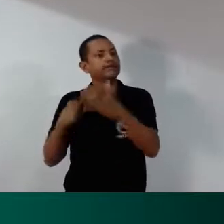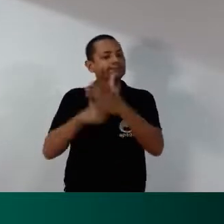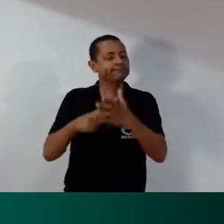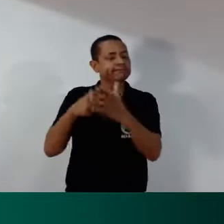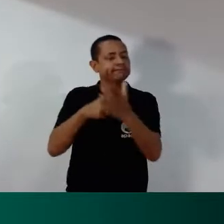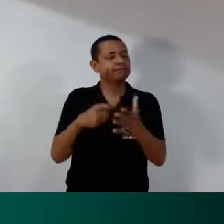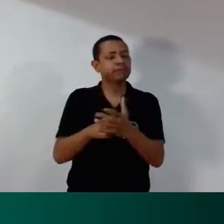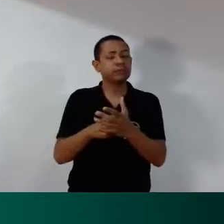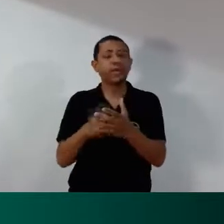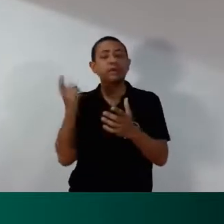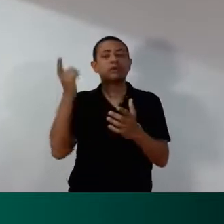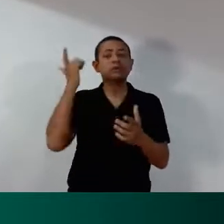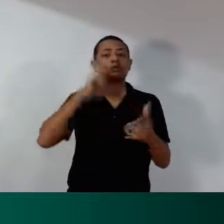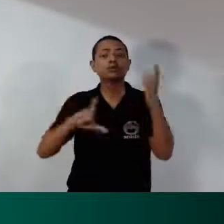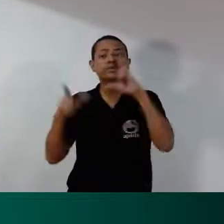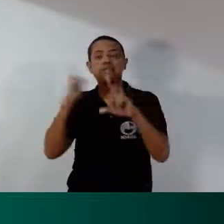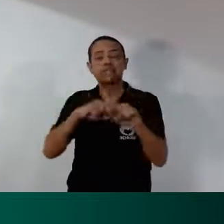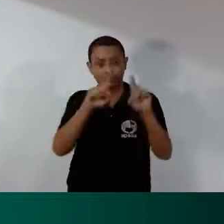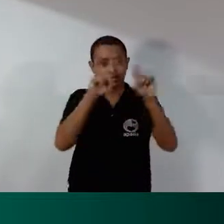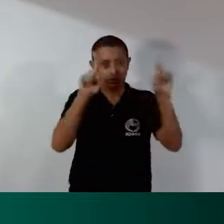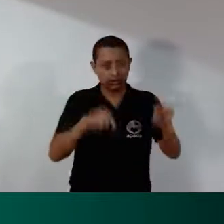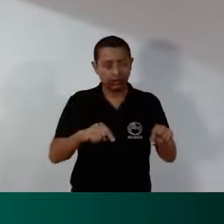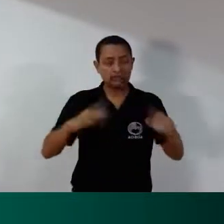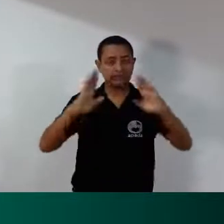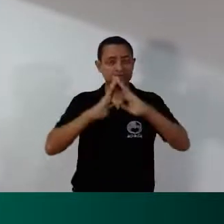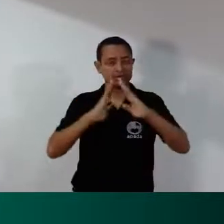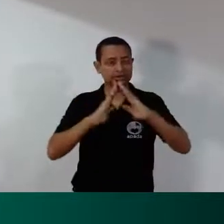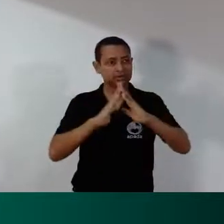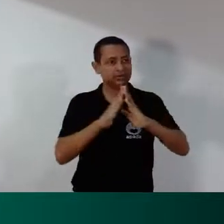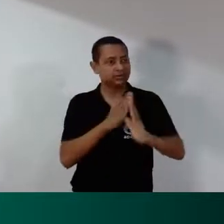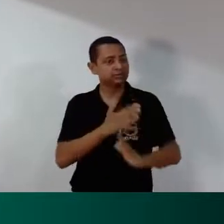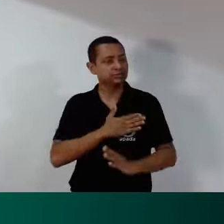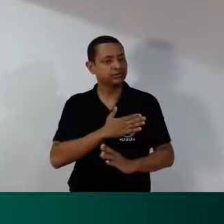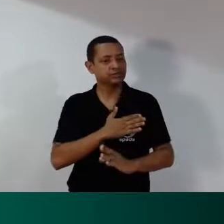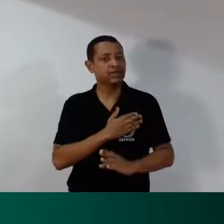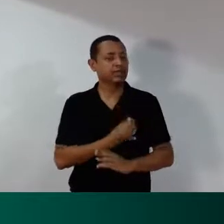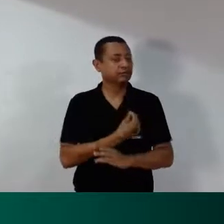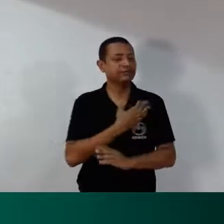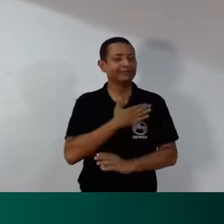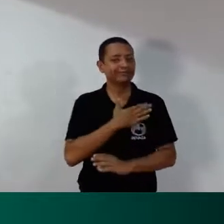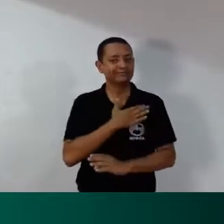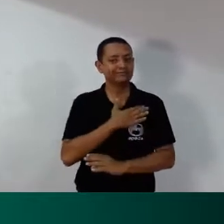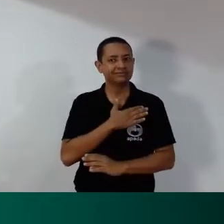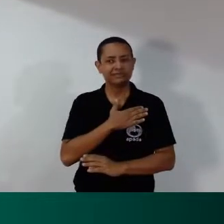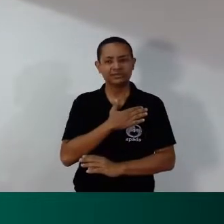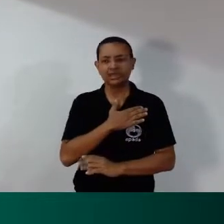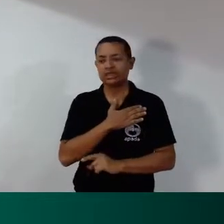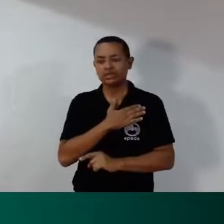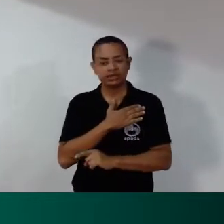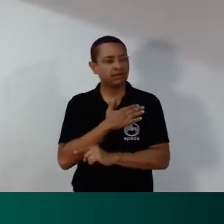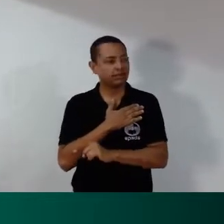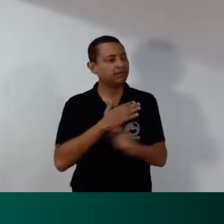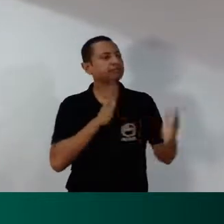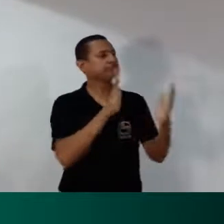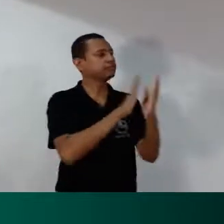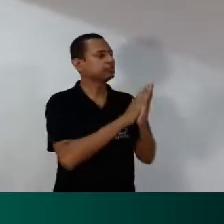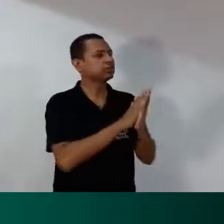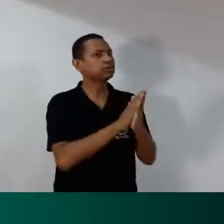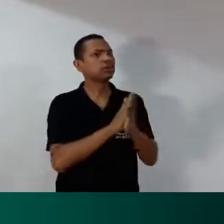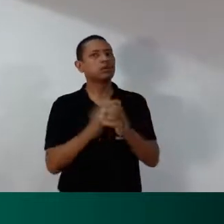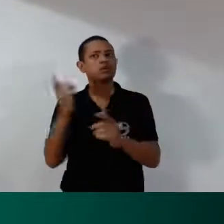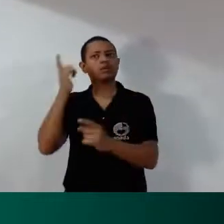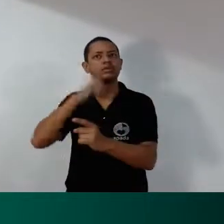com minha casa na vida que são lutadores E aí o Diego na última vez falou que depois da casa vida dele deu uma isso me emocionou muito eu tô assim